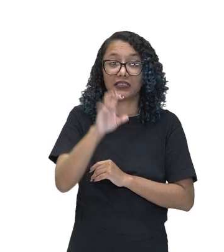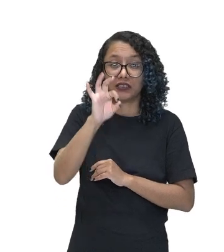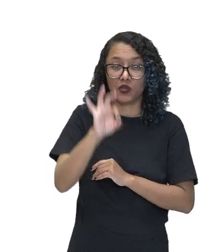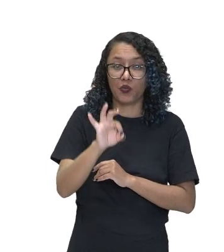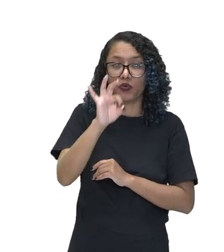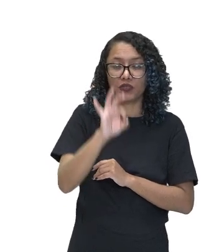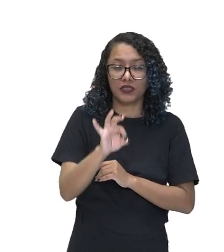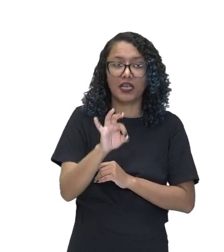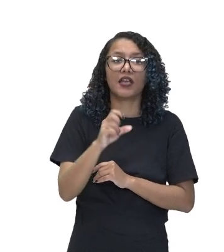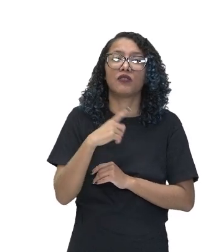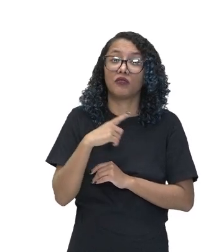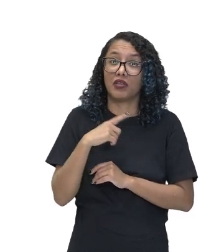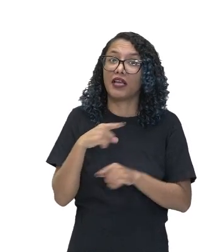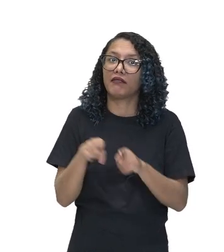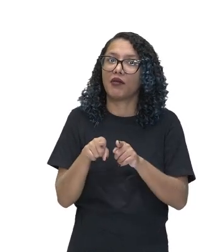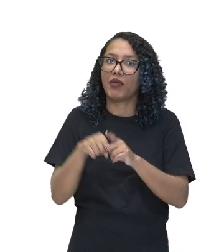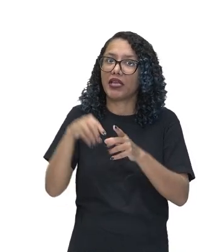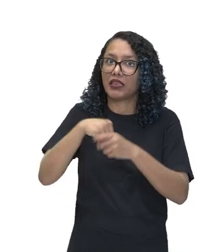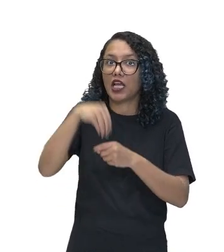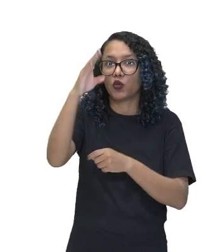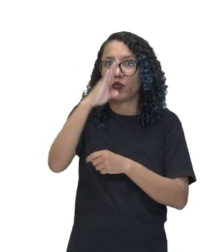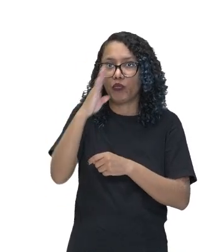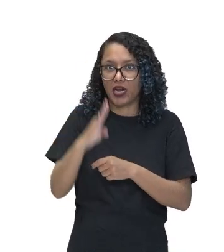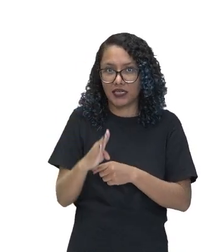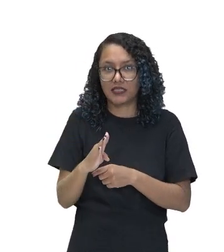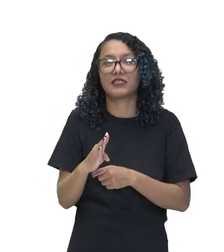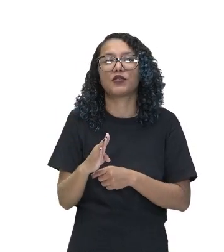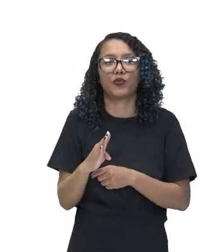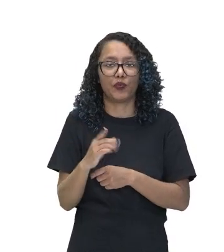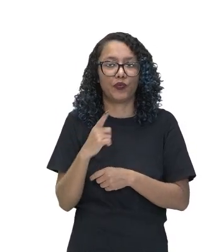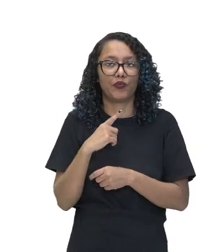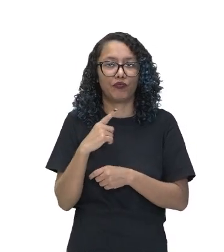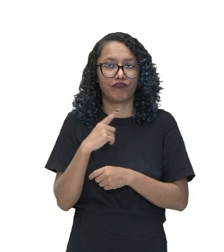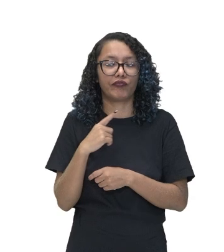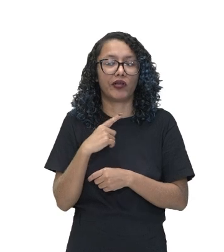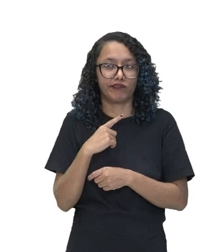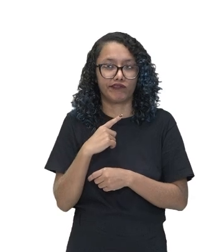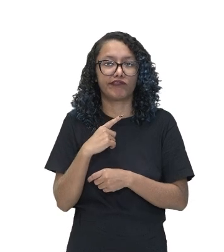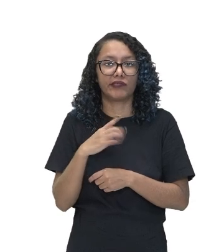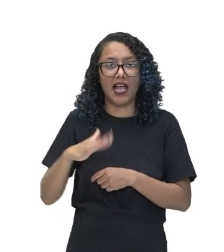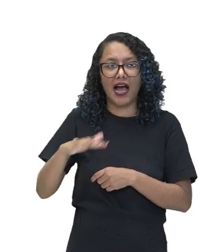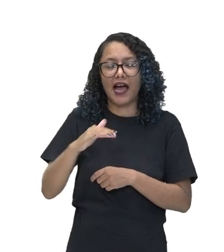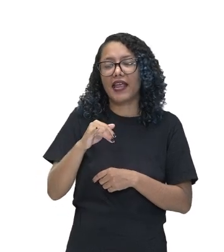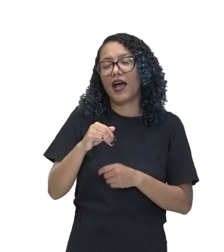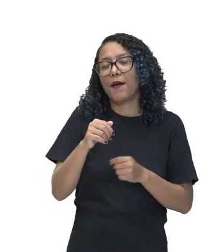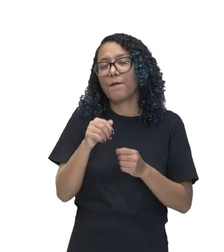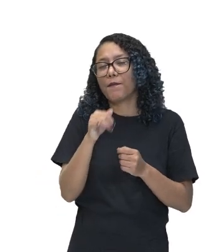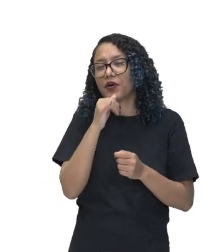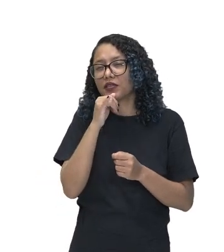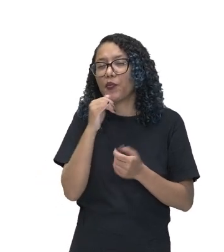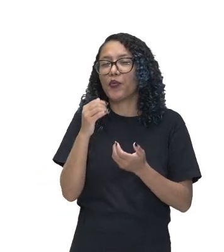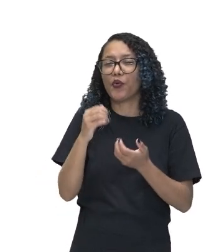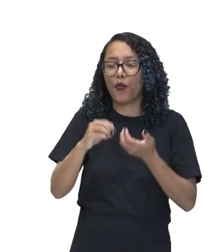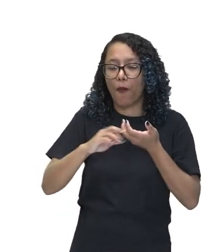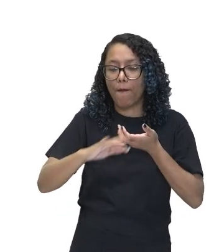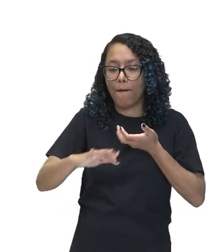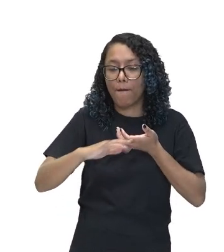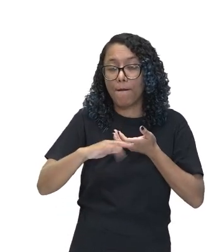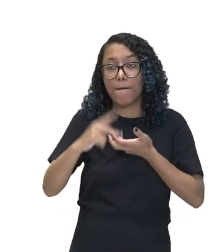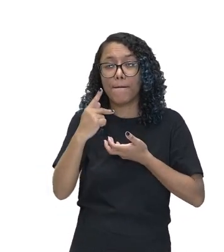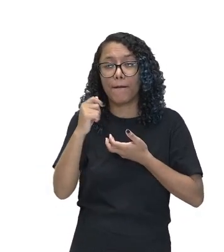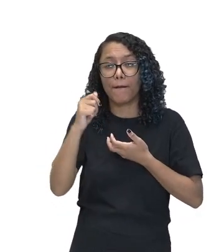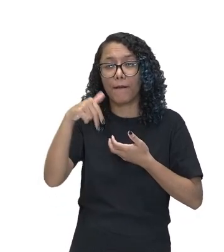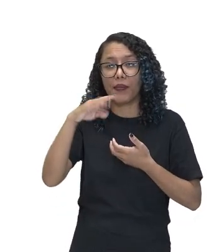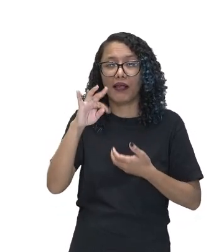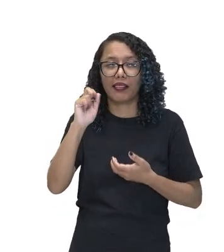pelo território brasileiro ali, compreendendo uma parte do nosso Pantanal aqui no Brasil. Nós temos